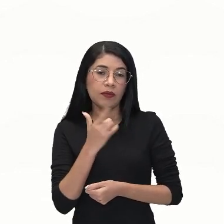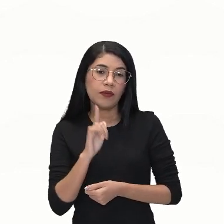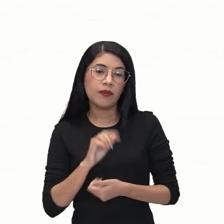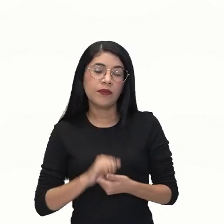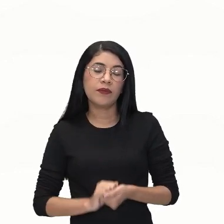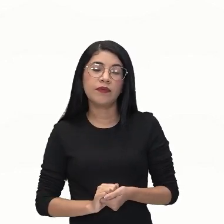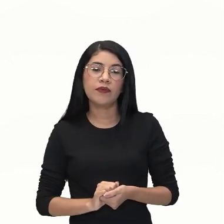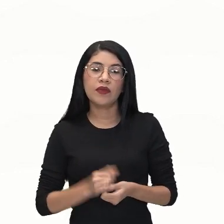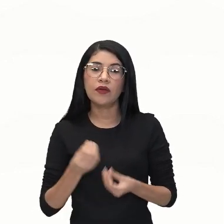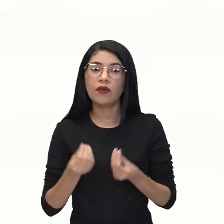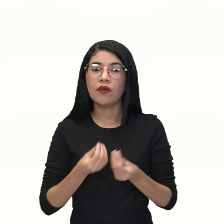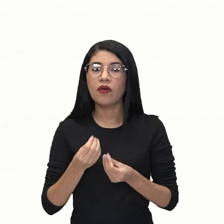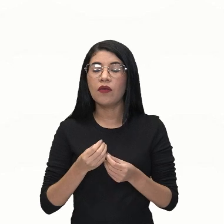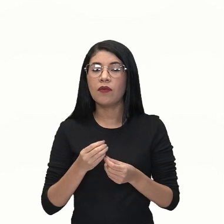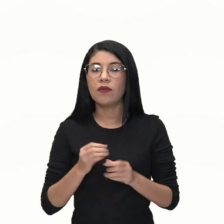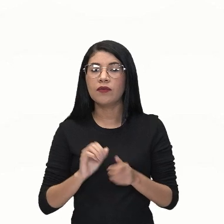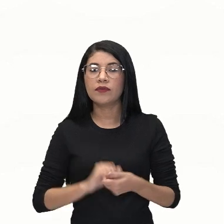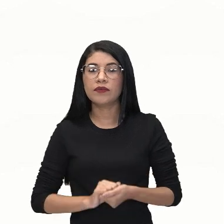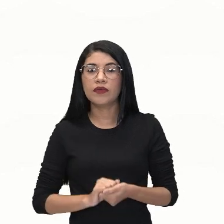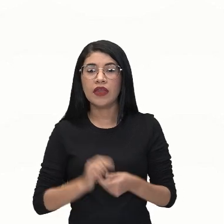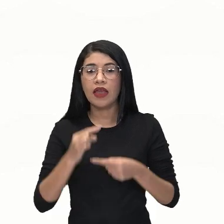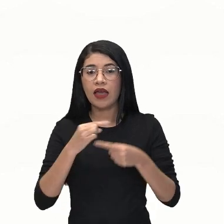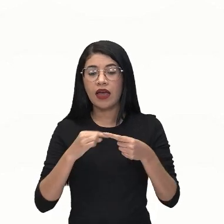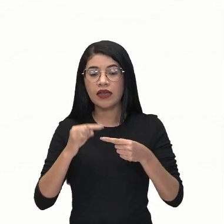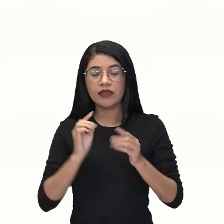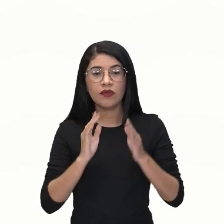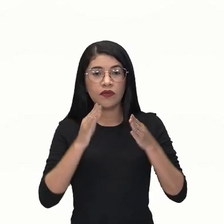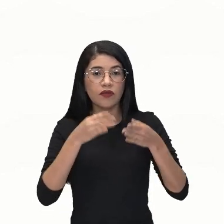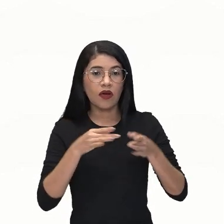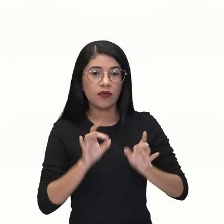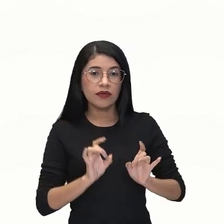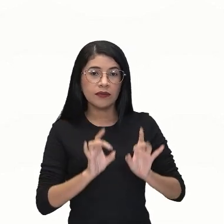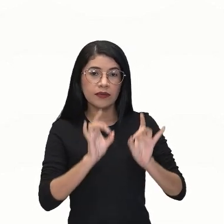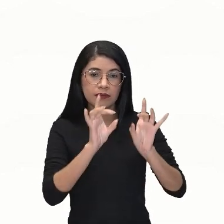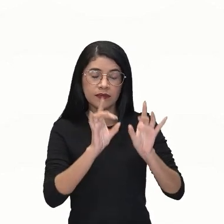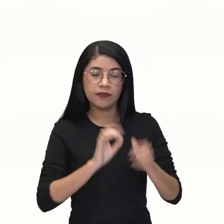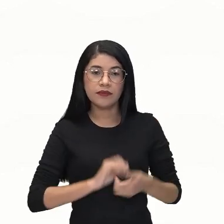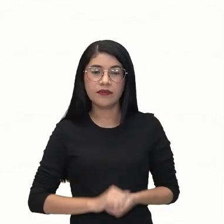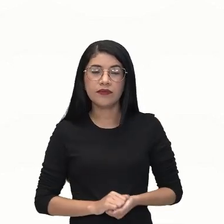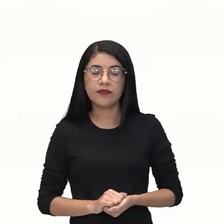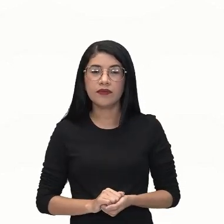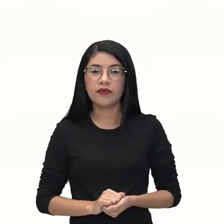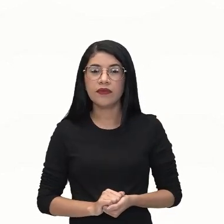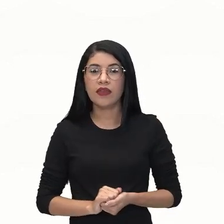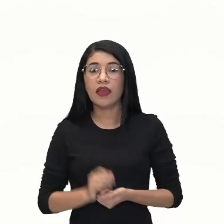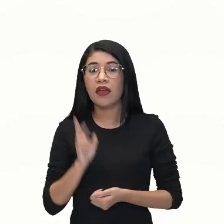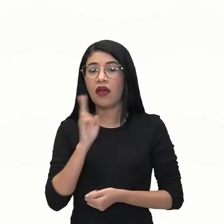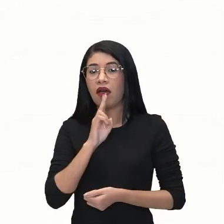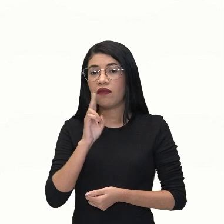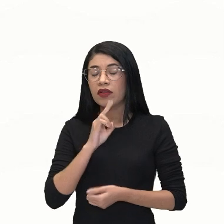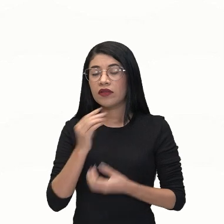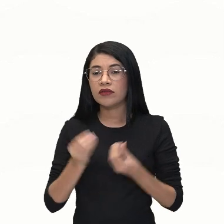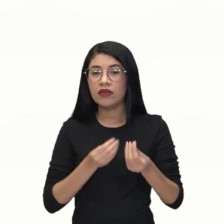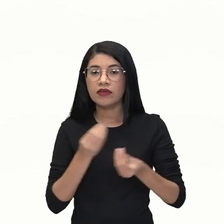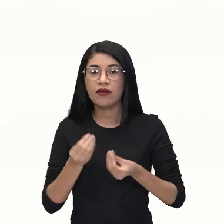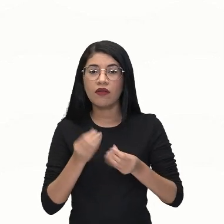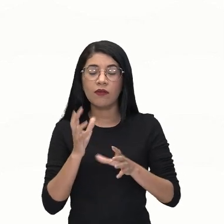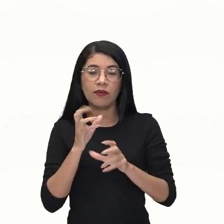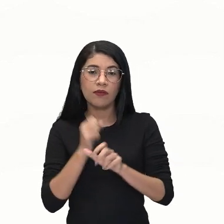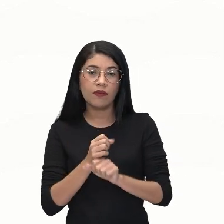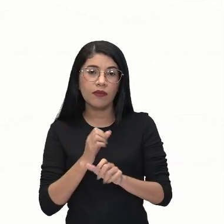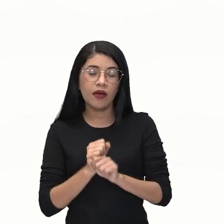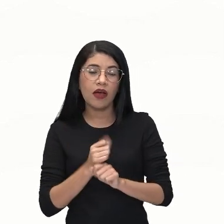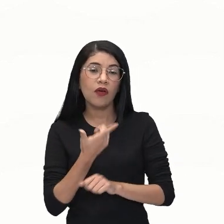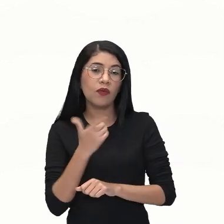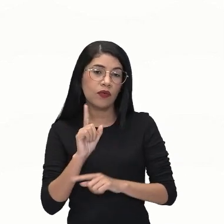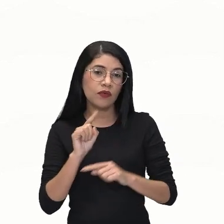geralmente são chamadas de razões especiais. Velocidade é um outro tipo de razão que a